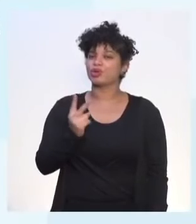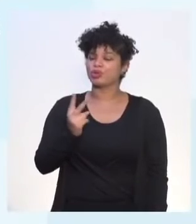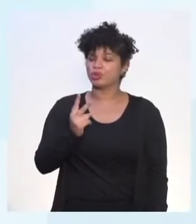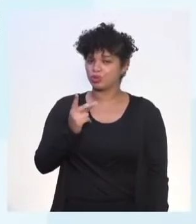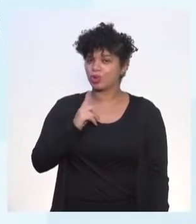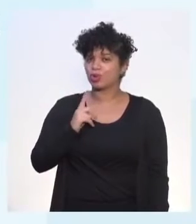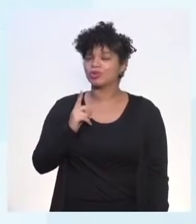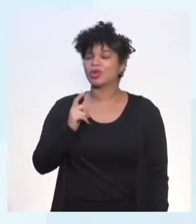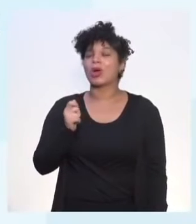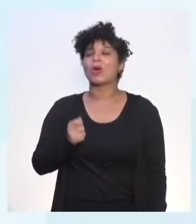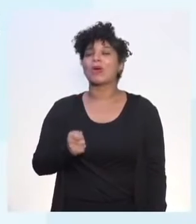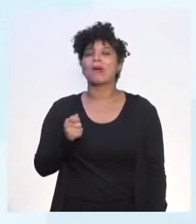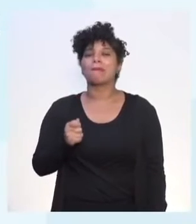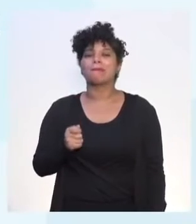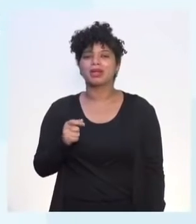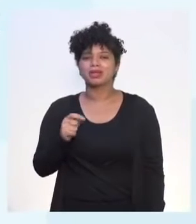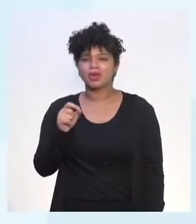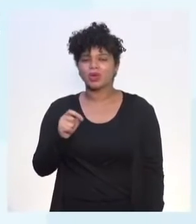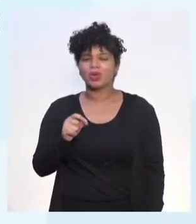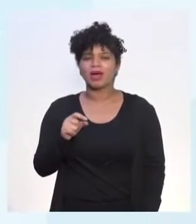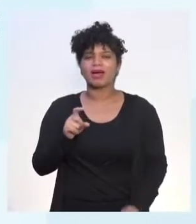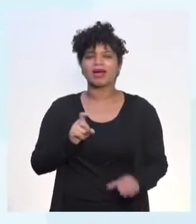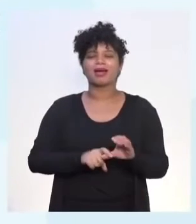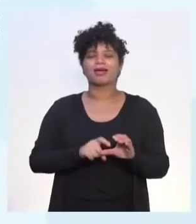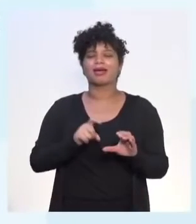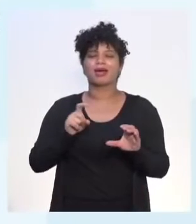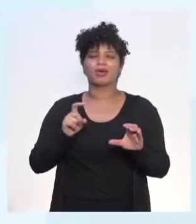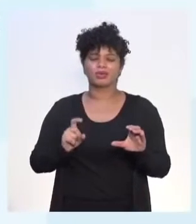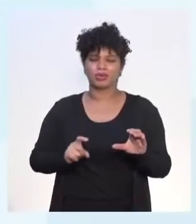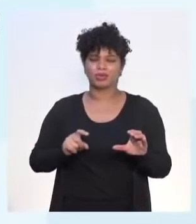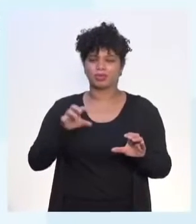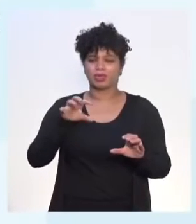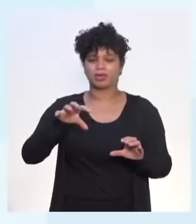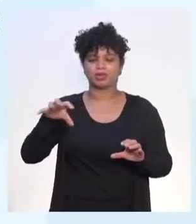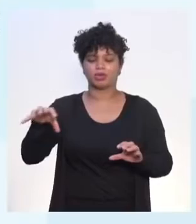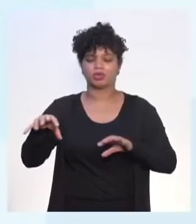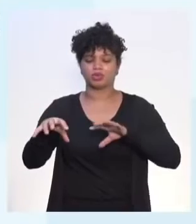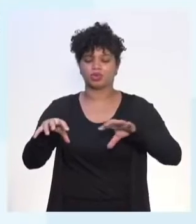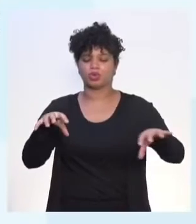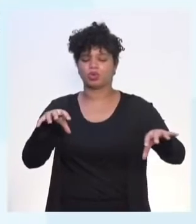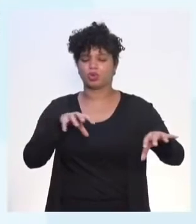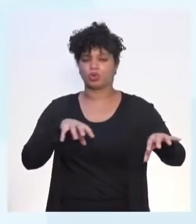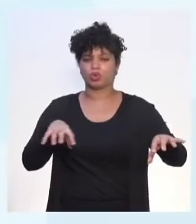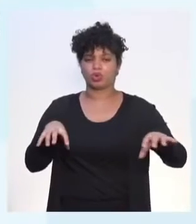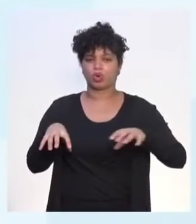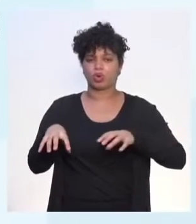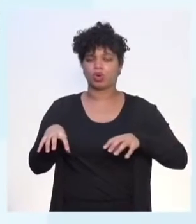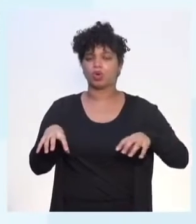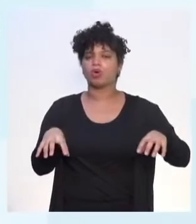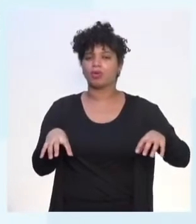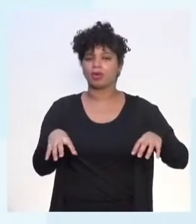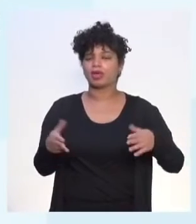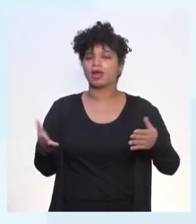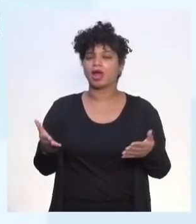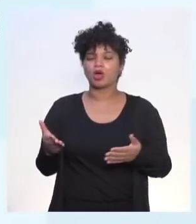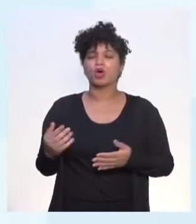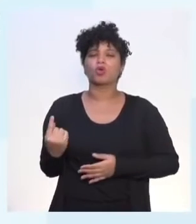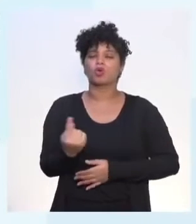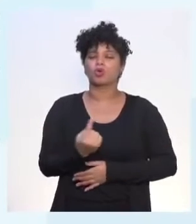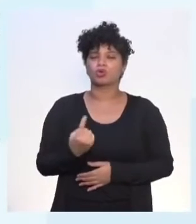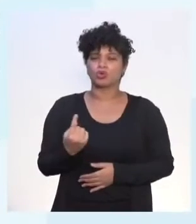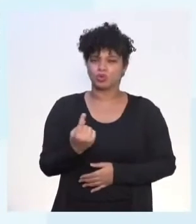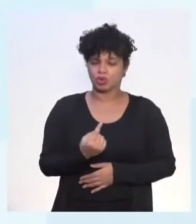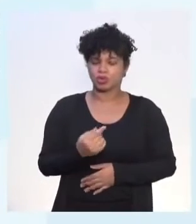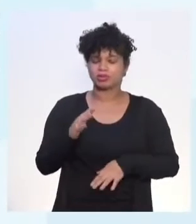2º, que é a autonomia, então, das províncias, estas que agora, de forma autônoma, se